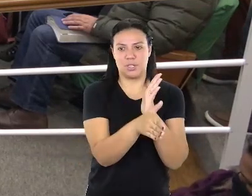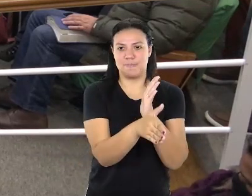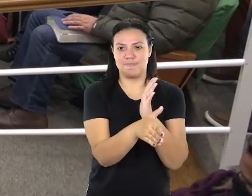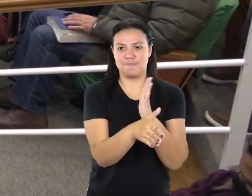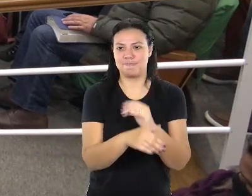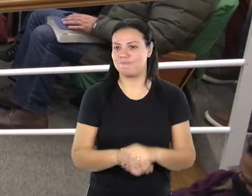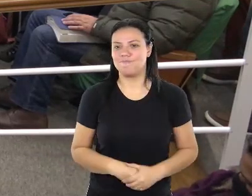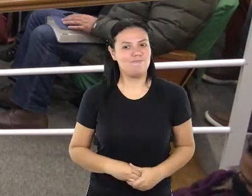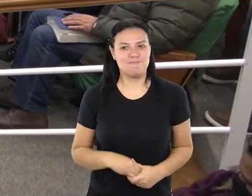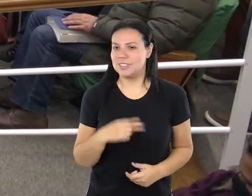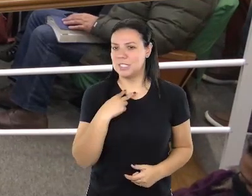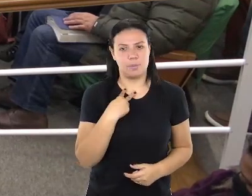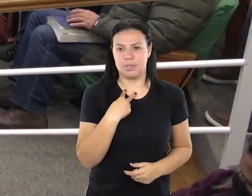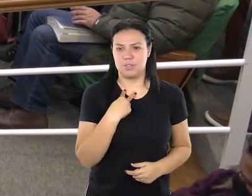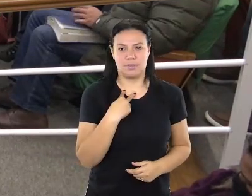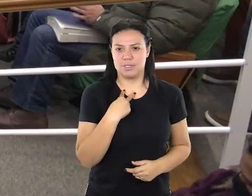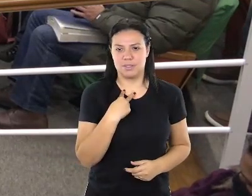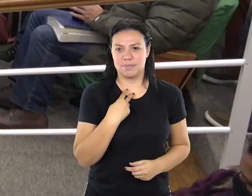Não podemos.